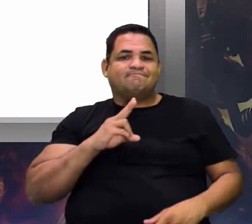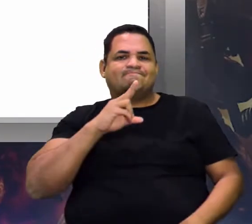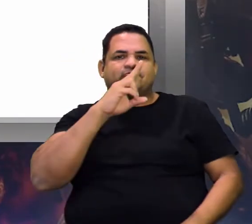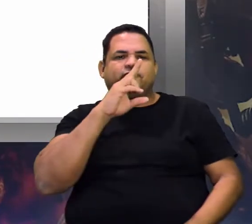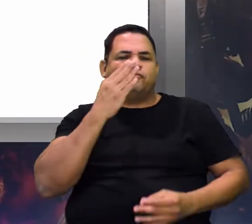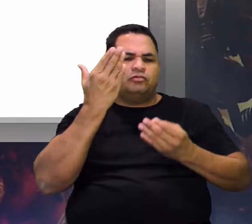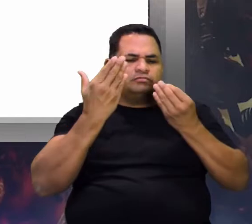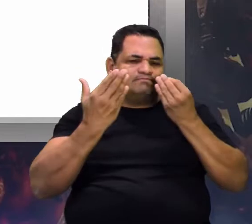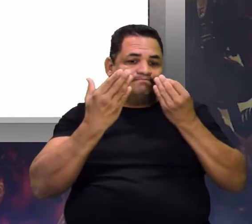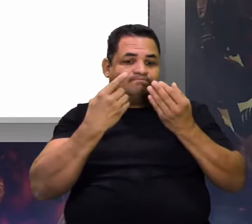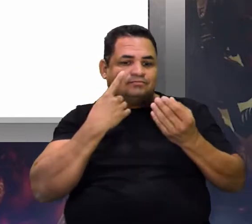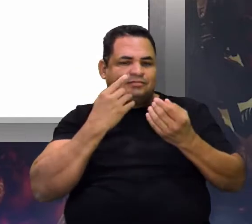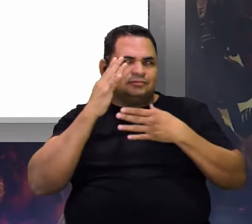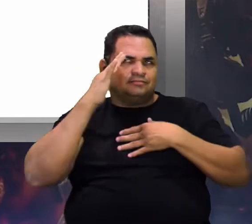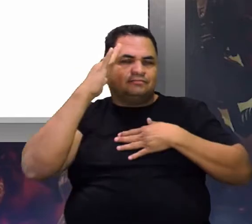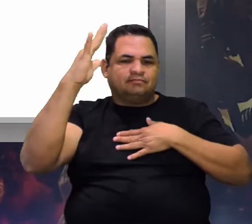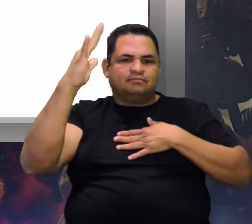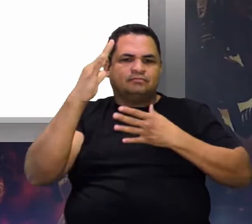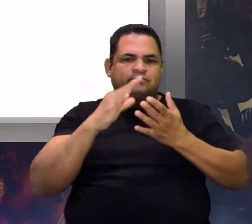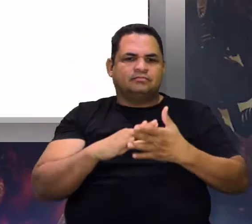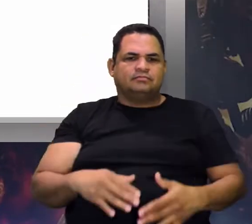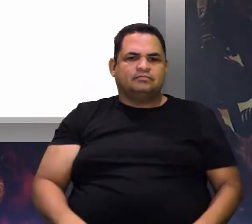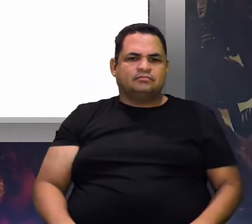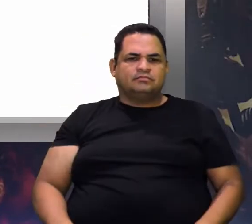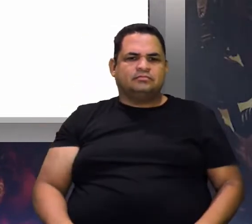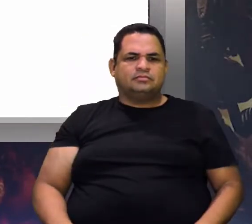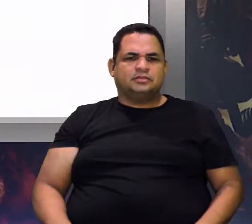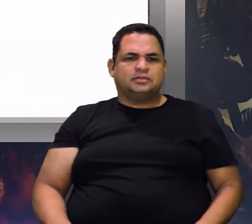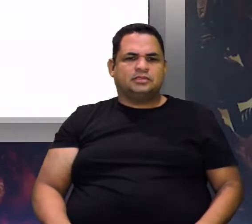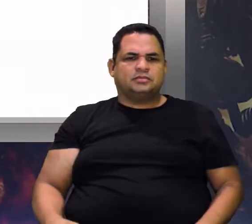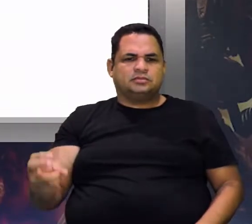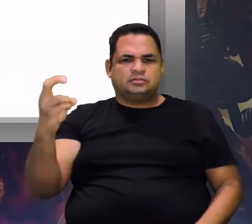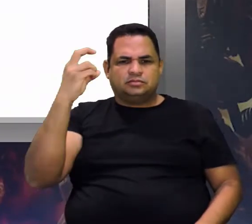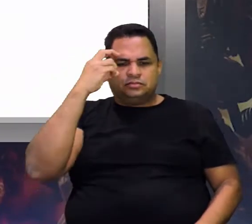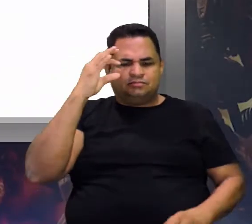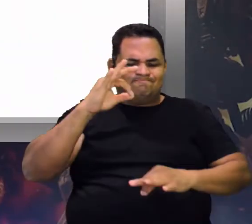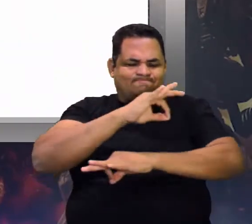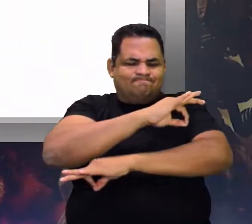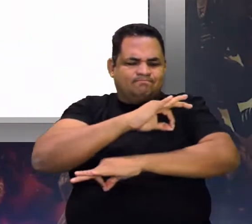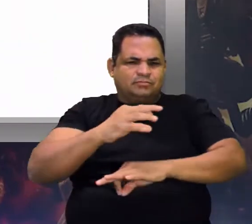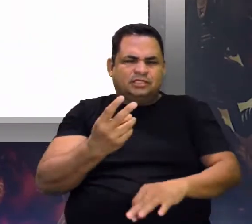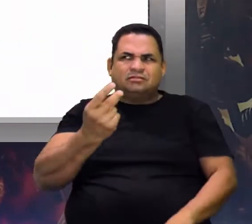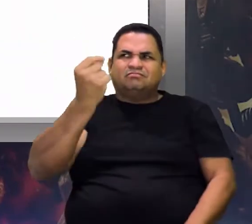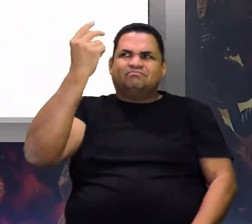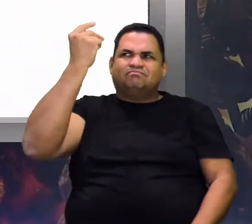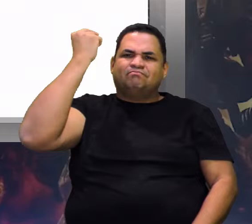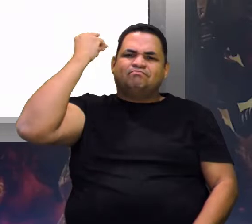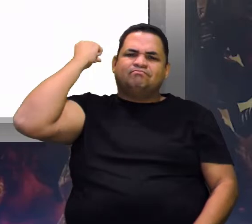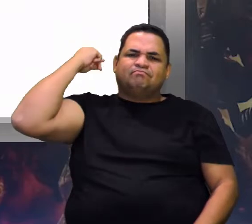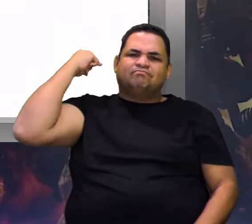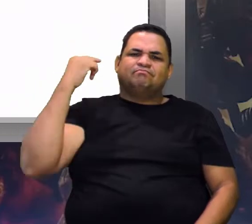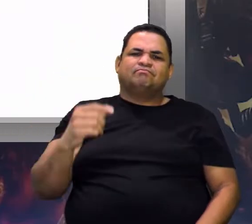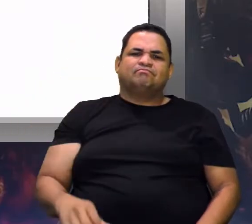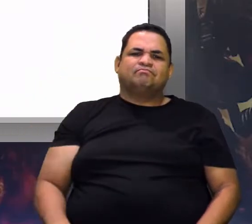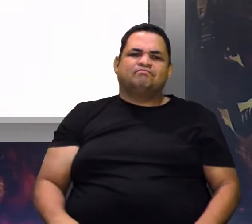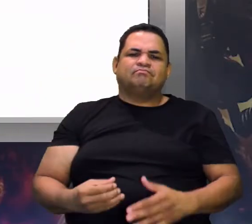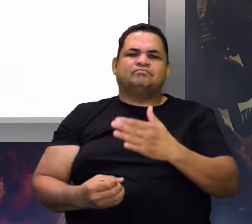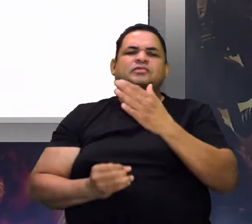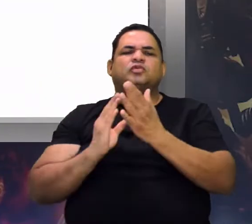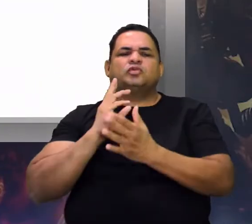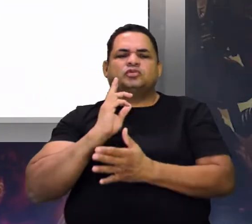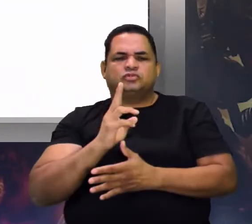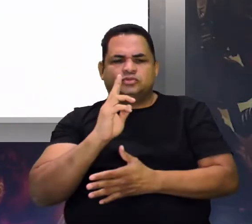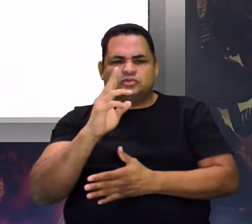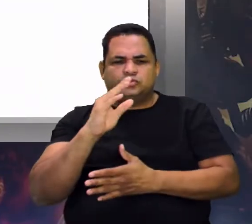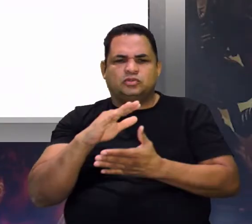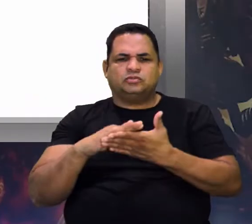forte de você imaginar que uma cultura, uma arquitetura lá da antiguidade, ela sobreviveu o